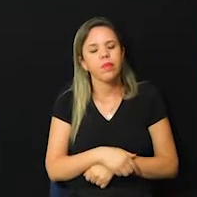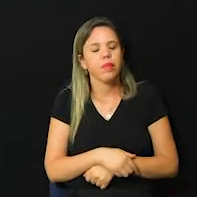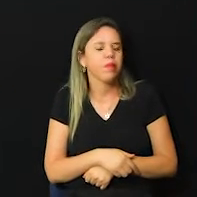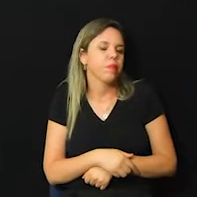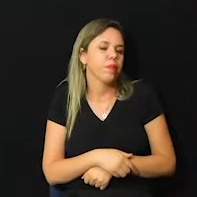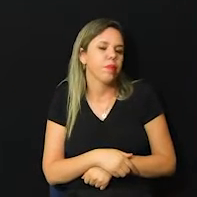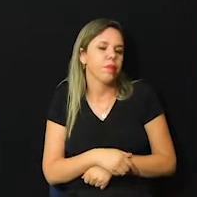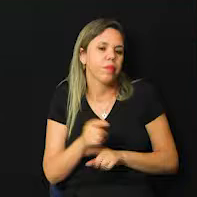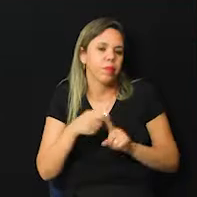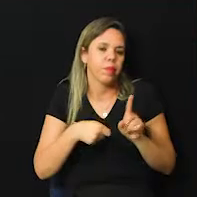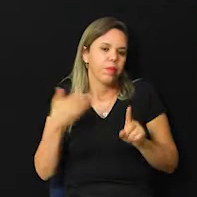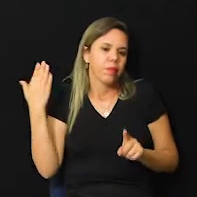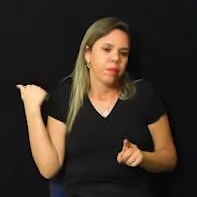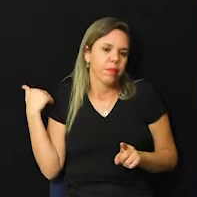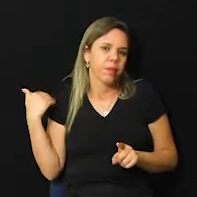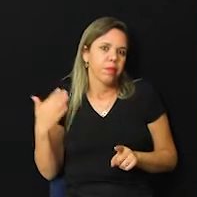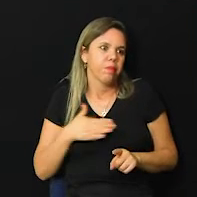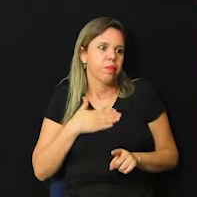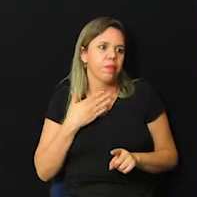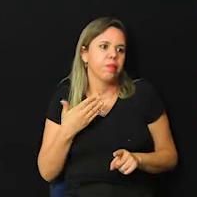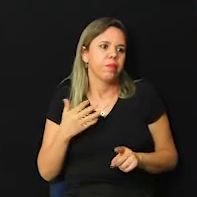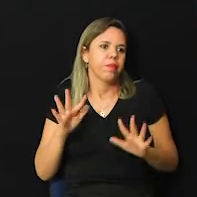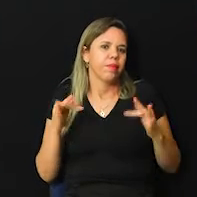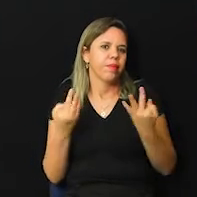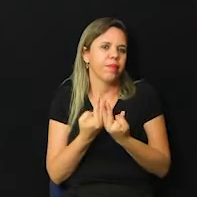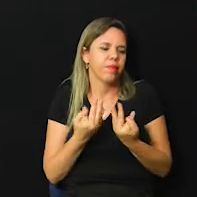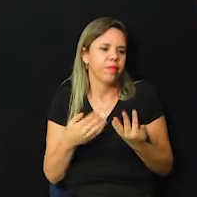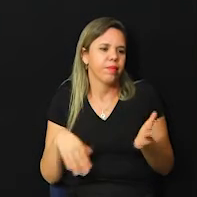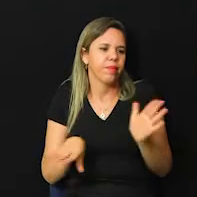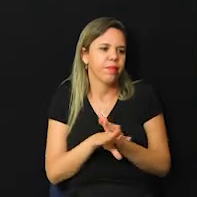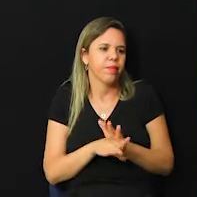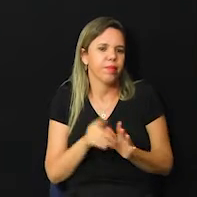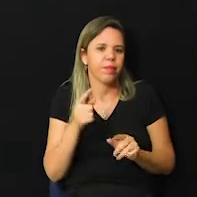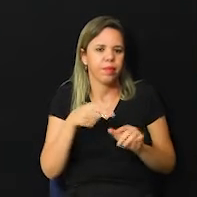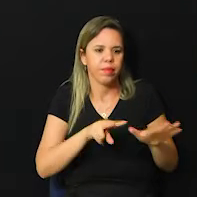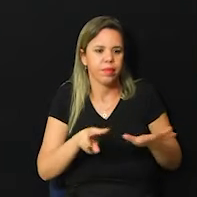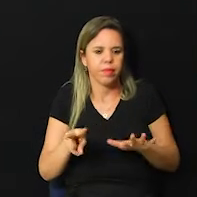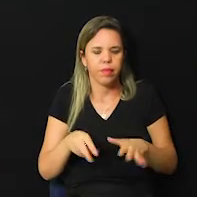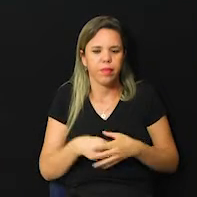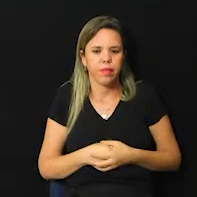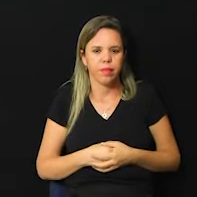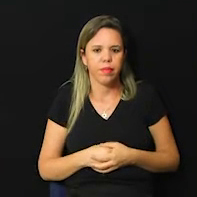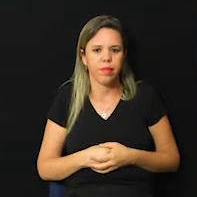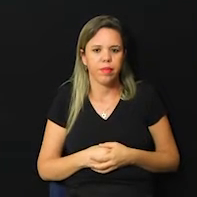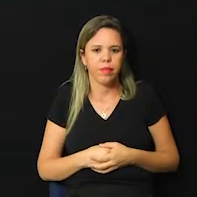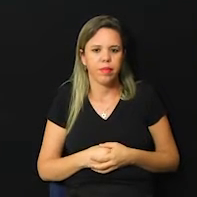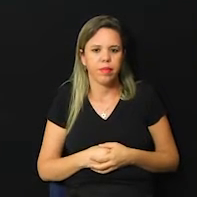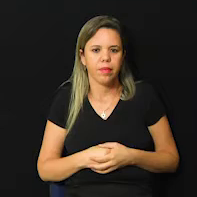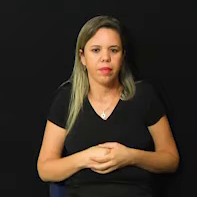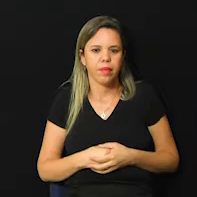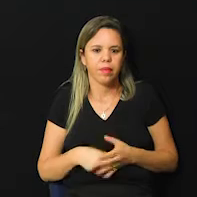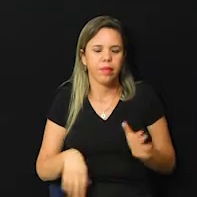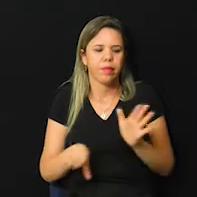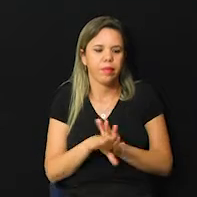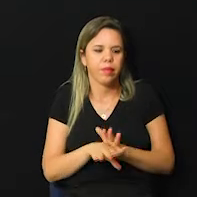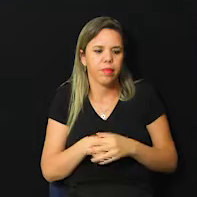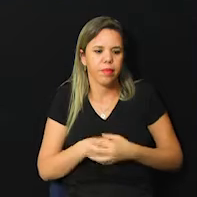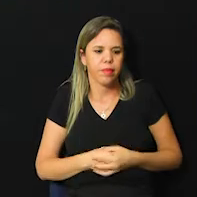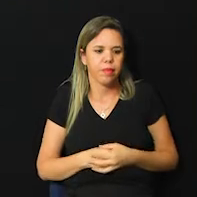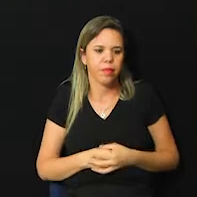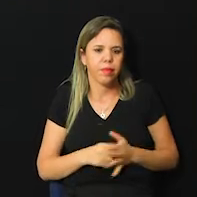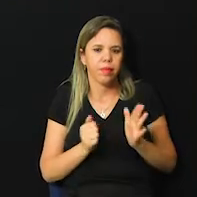amigos eu fui mês passado se surpresa na minha família e caiu uma certeza foi já